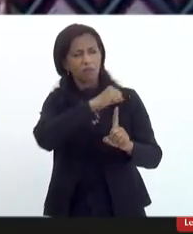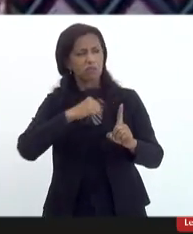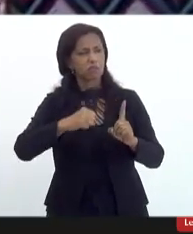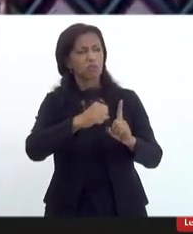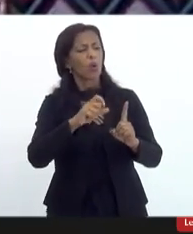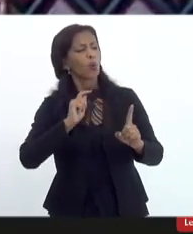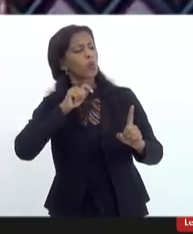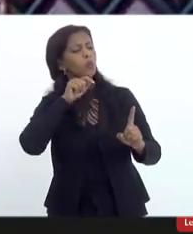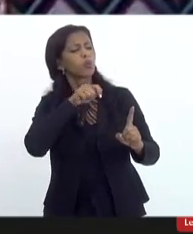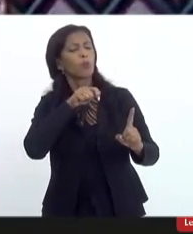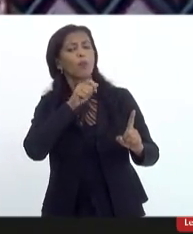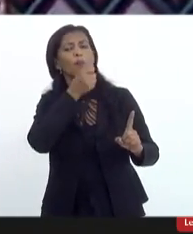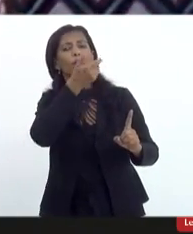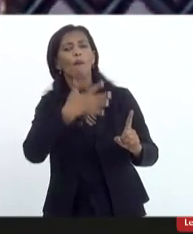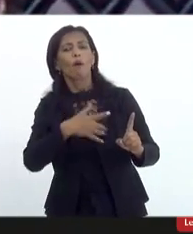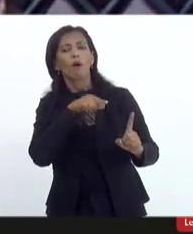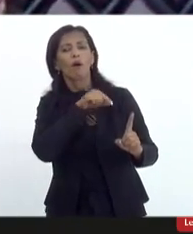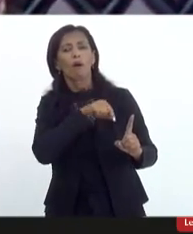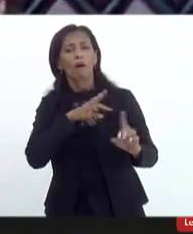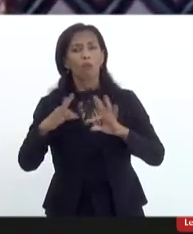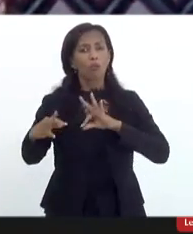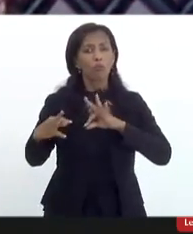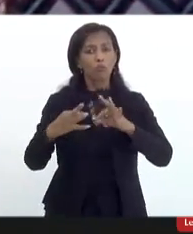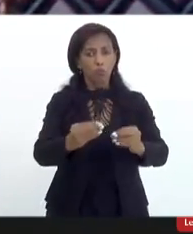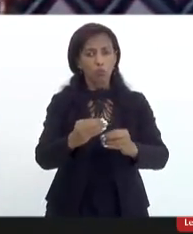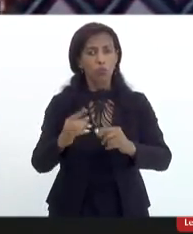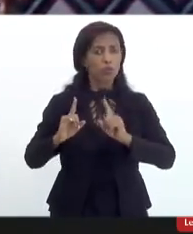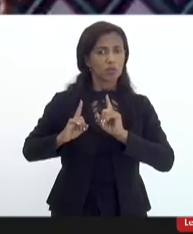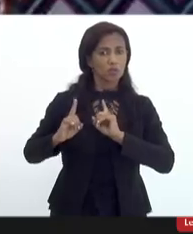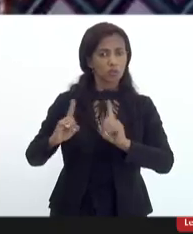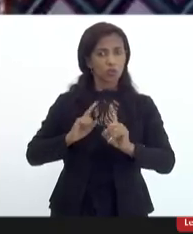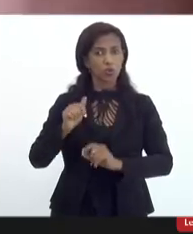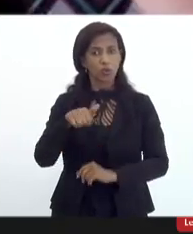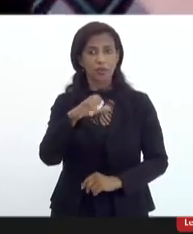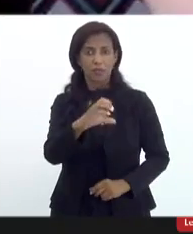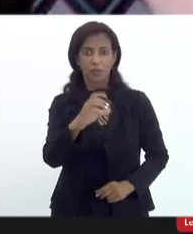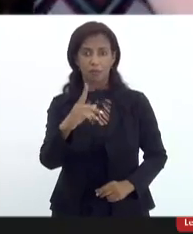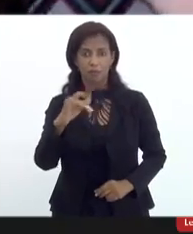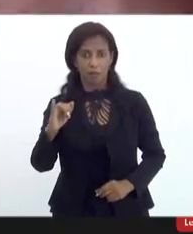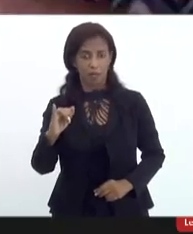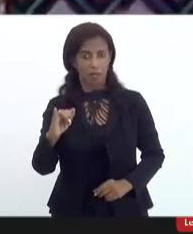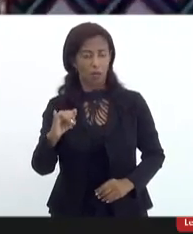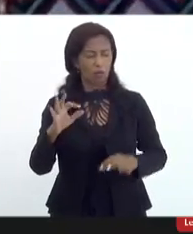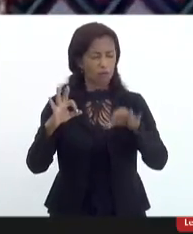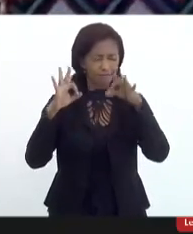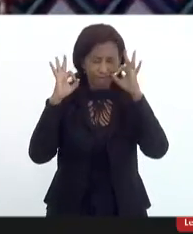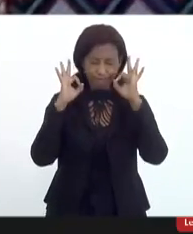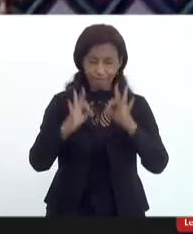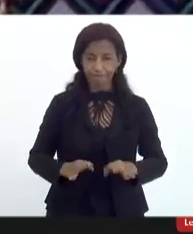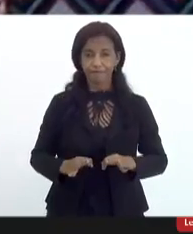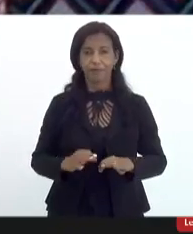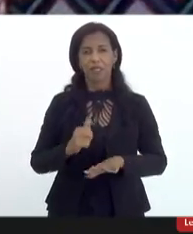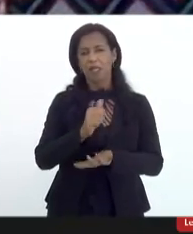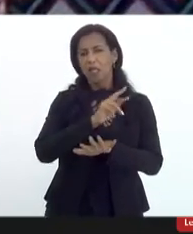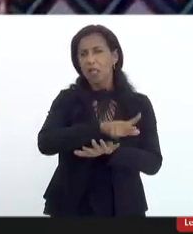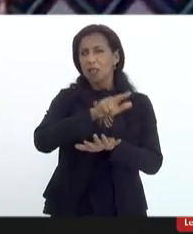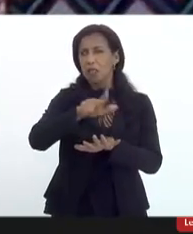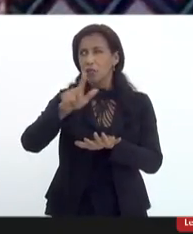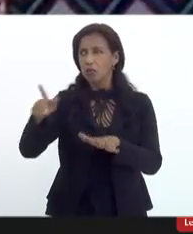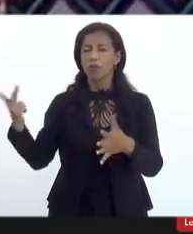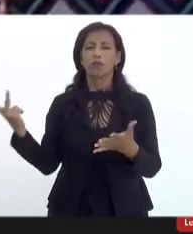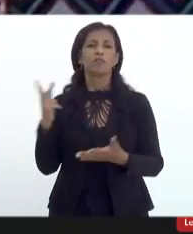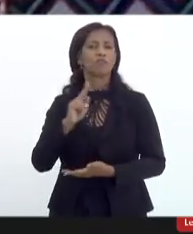o seguinte, tudo que a gente está discutindo nessa CPI, com certeza tantas outras